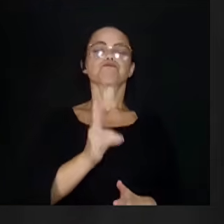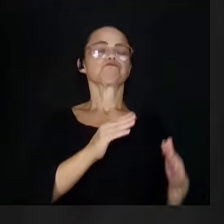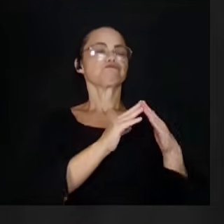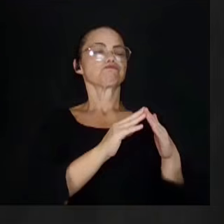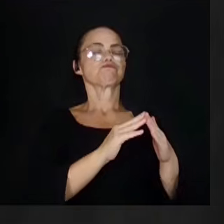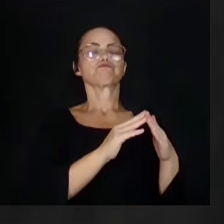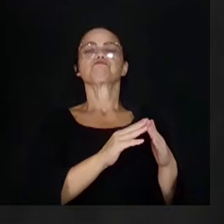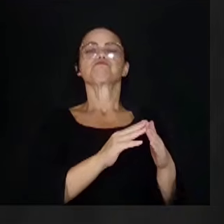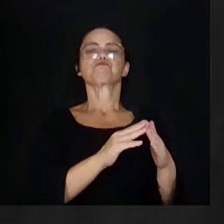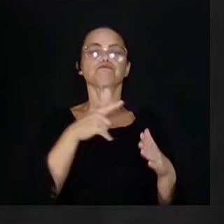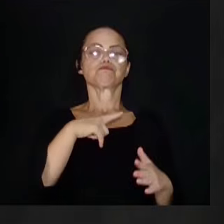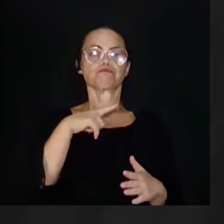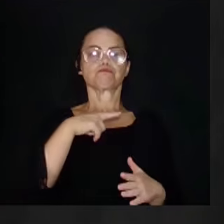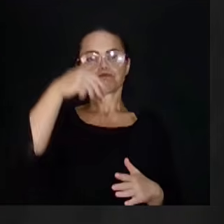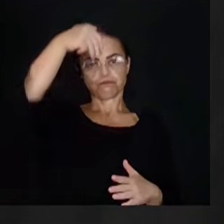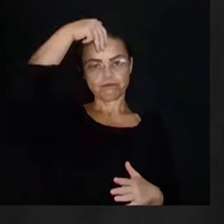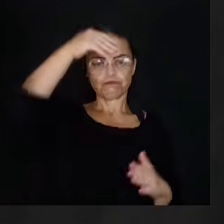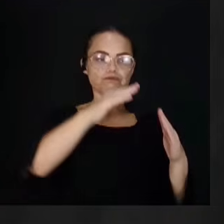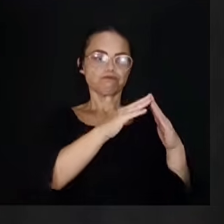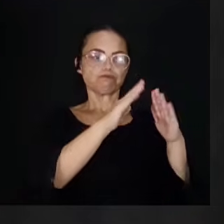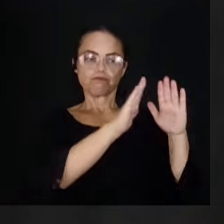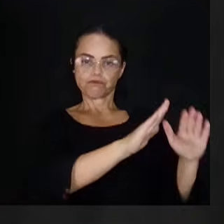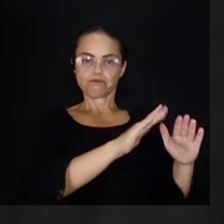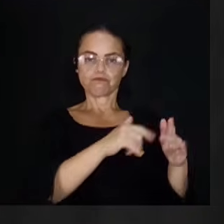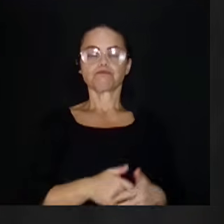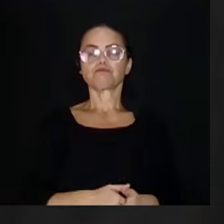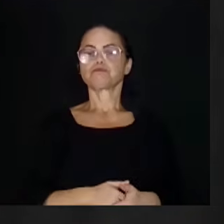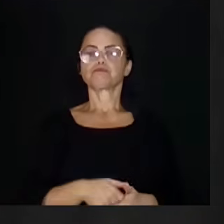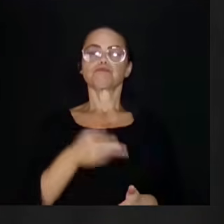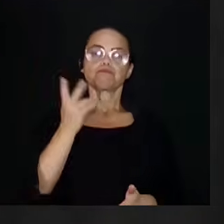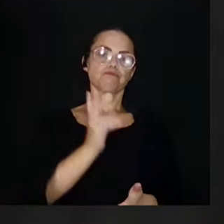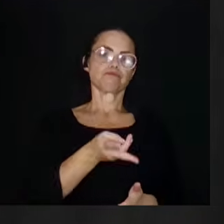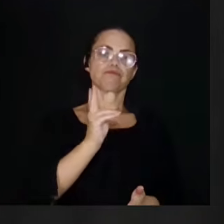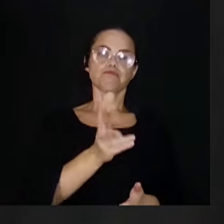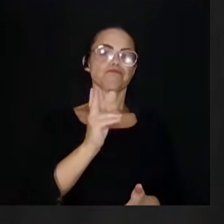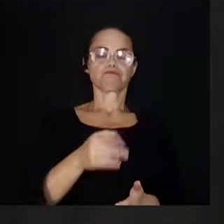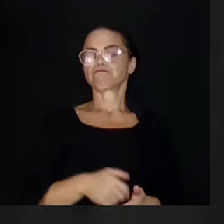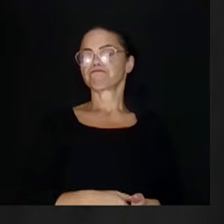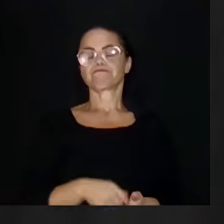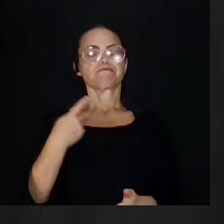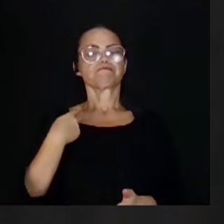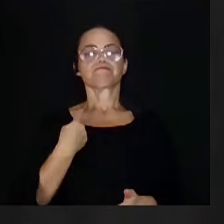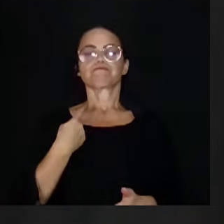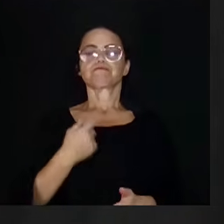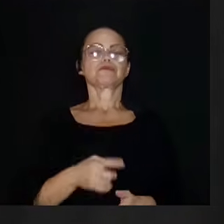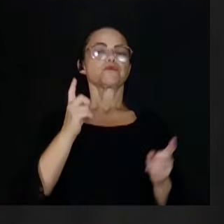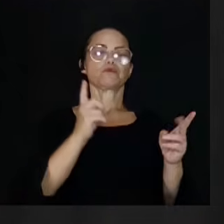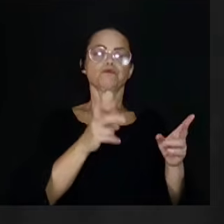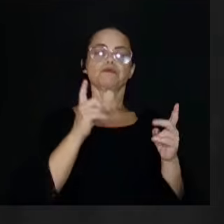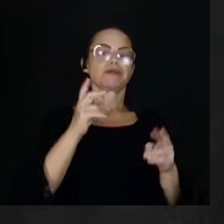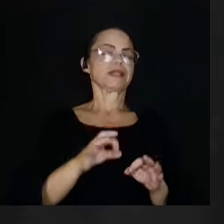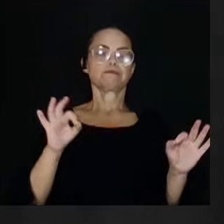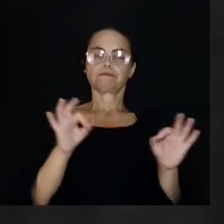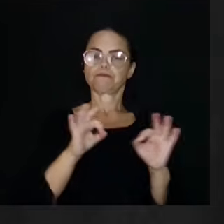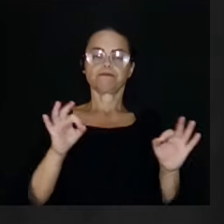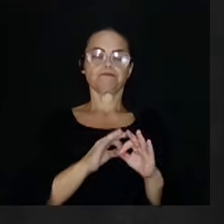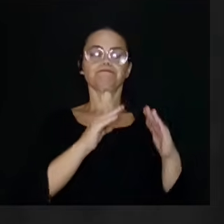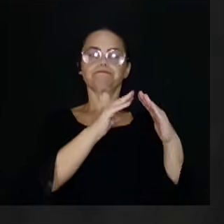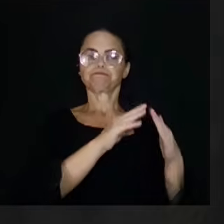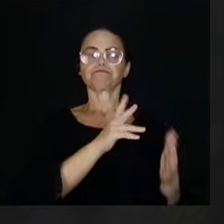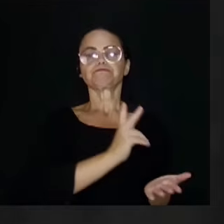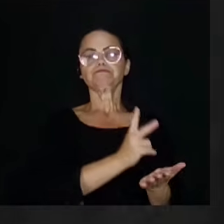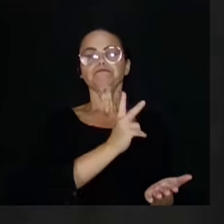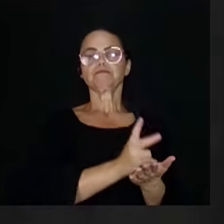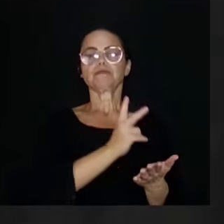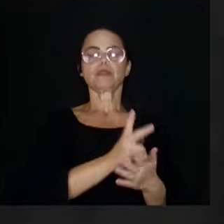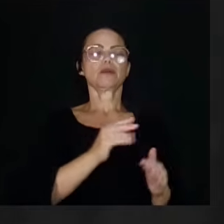que mora na casa. Então, assim, não tem possibilidade nenhuma de venda. A casa está lá, que é a casa da família, exatamente a